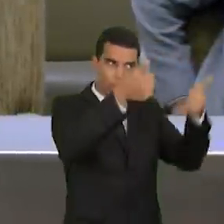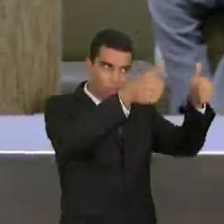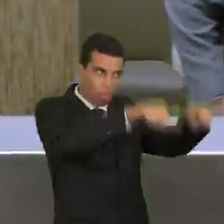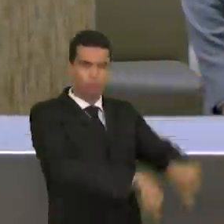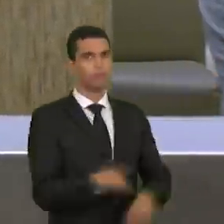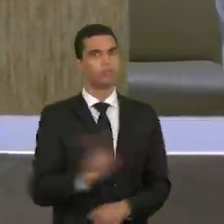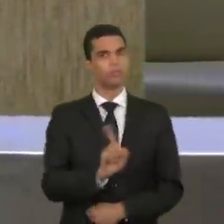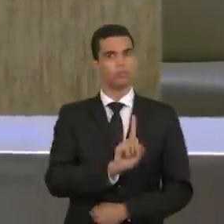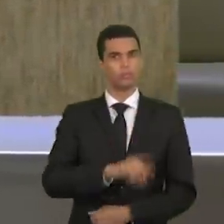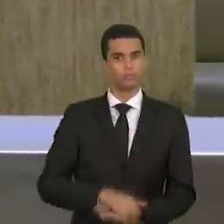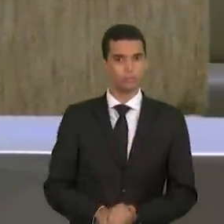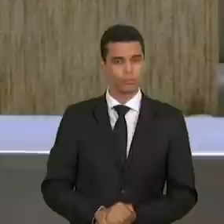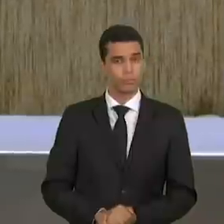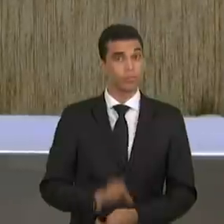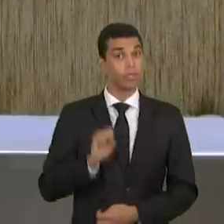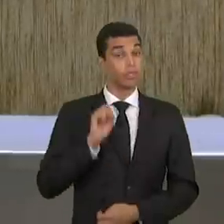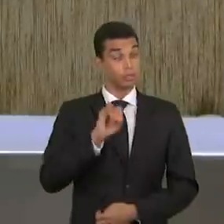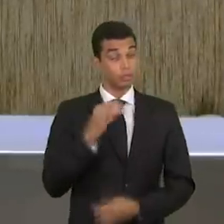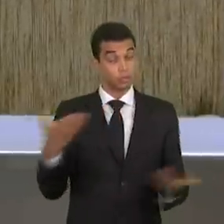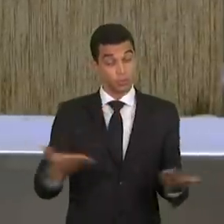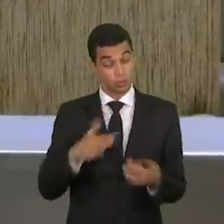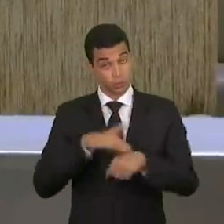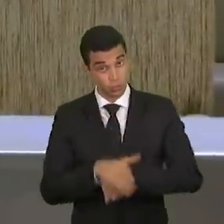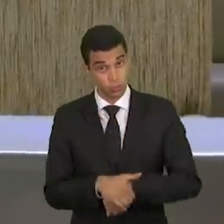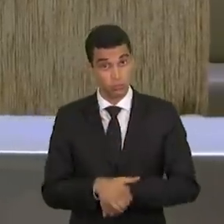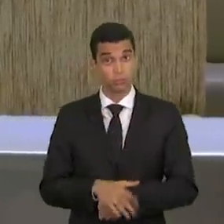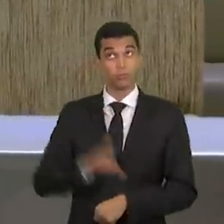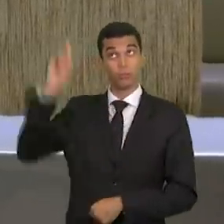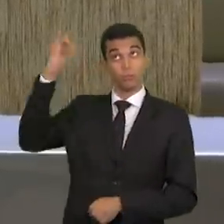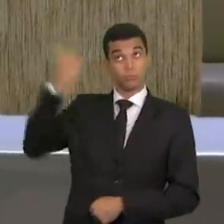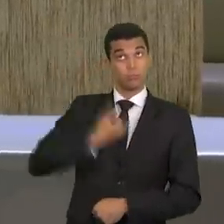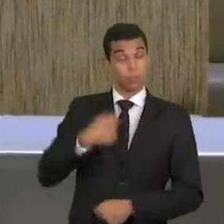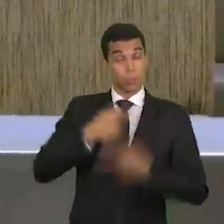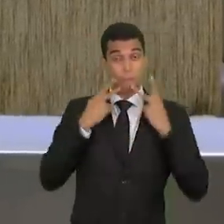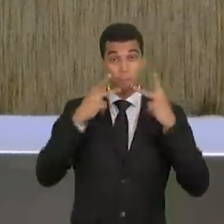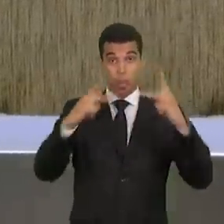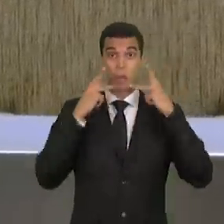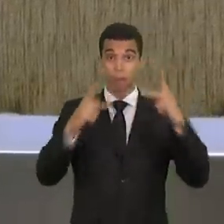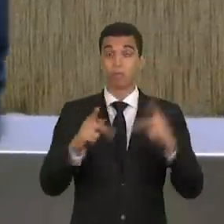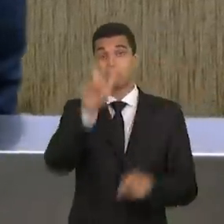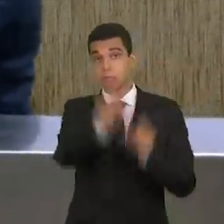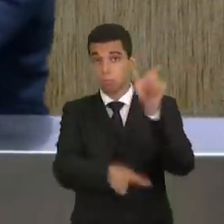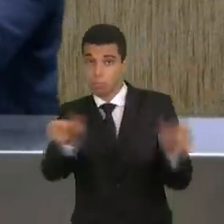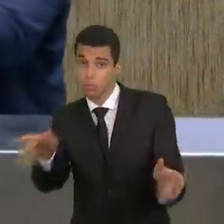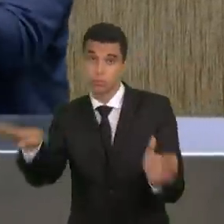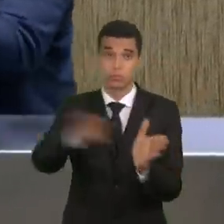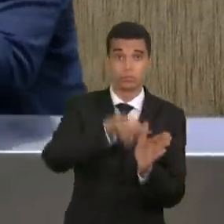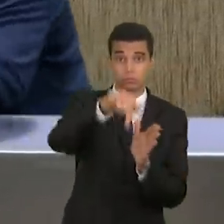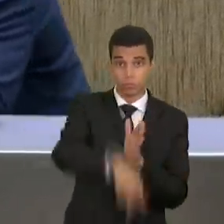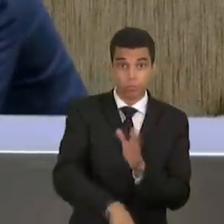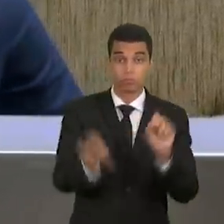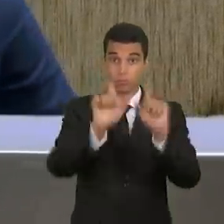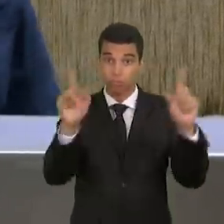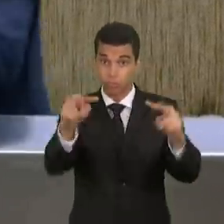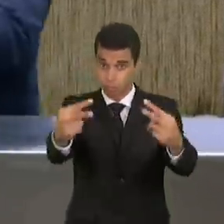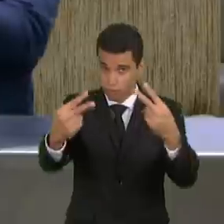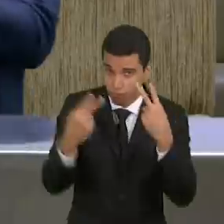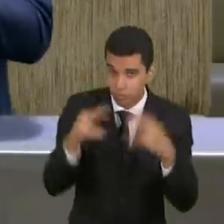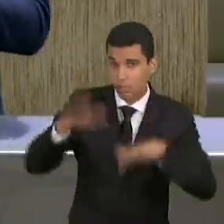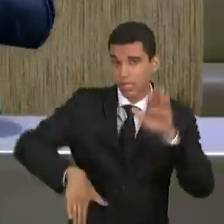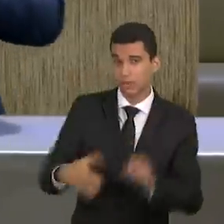noite eu estou sendo usado por Deus para alguém que veio a esse encontro se